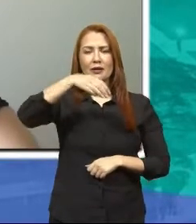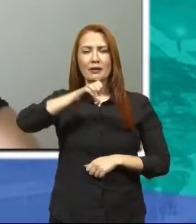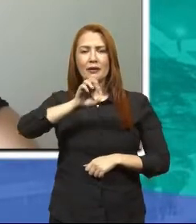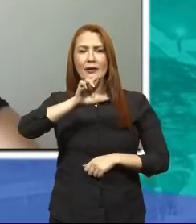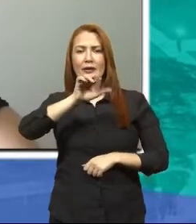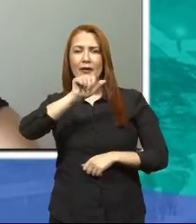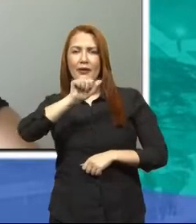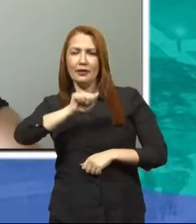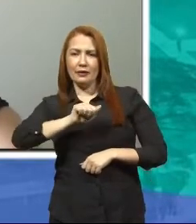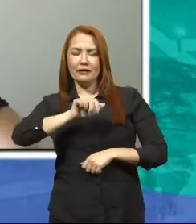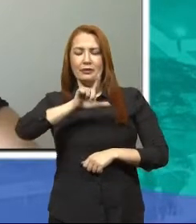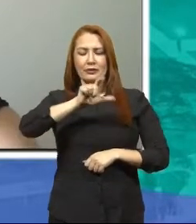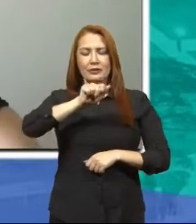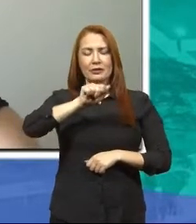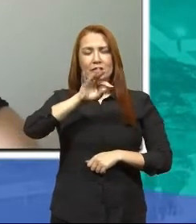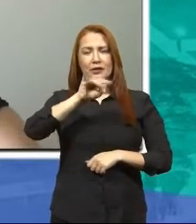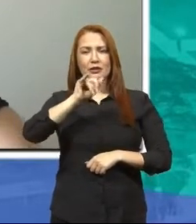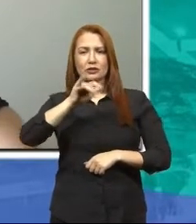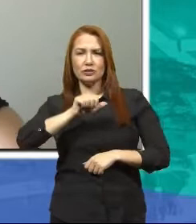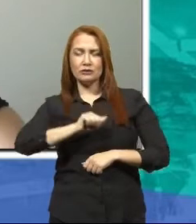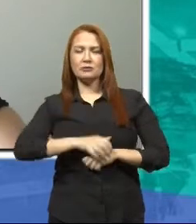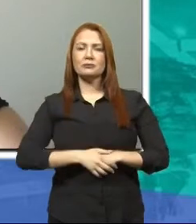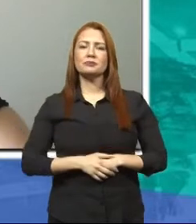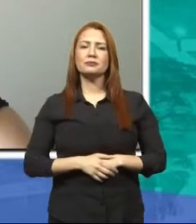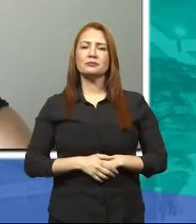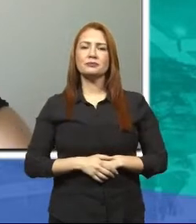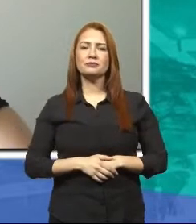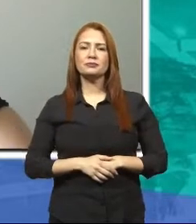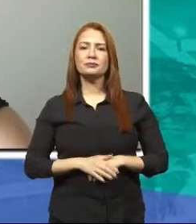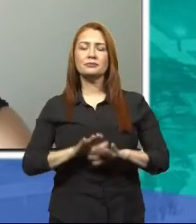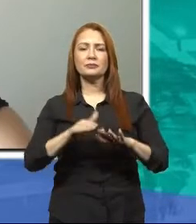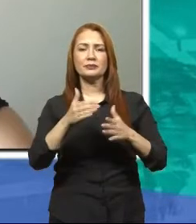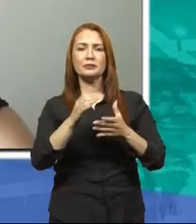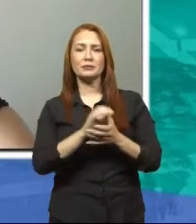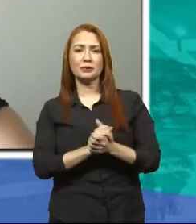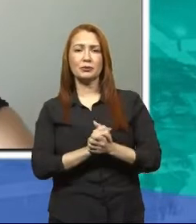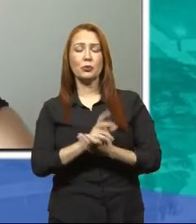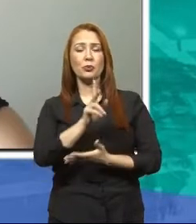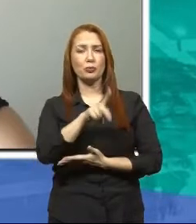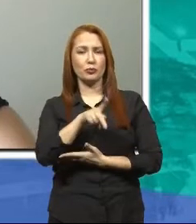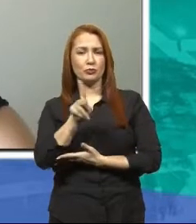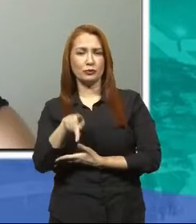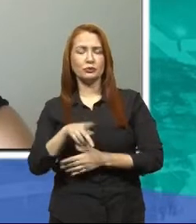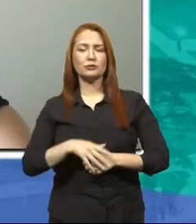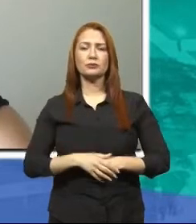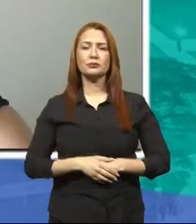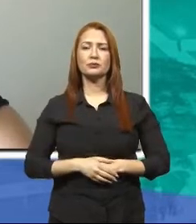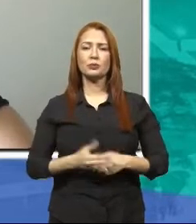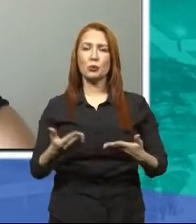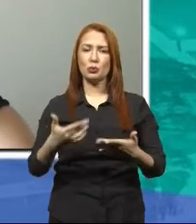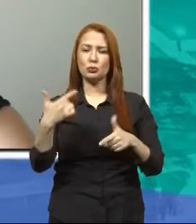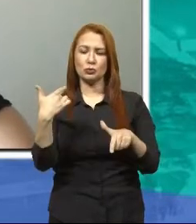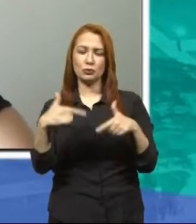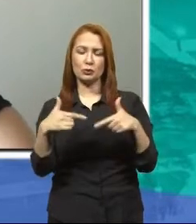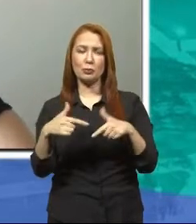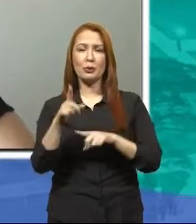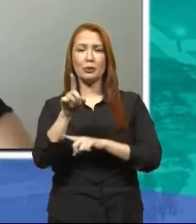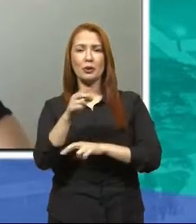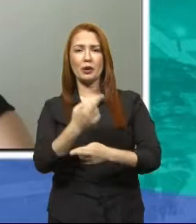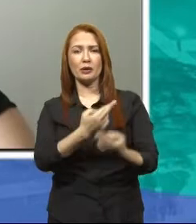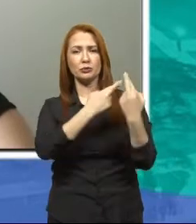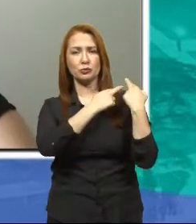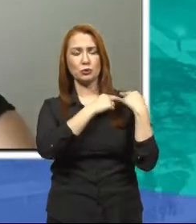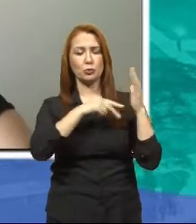NIC-BR, o professor Milton Kashiakura atua e é responsável